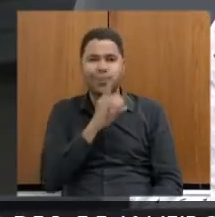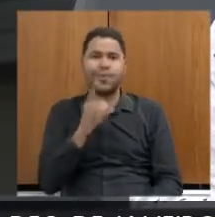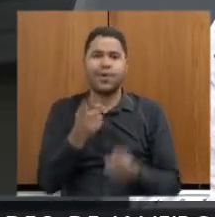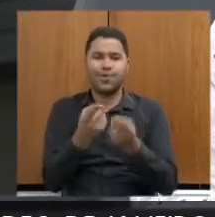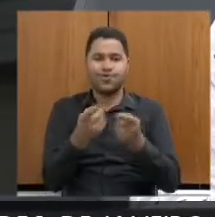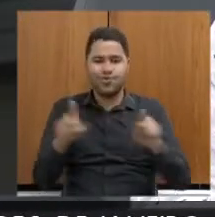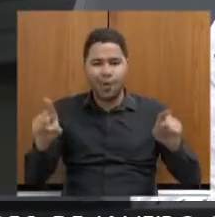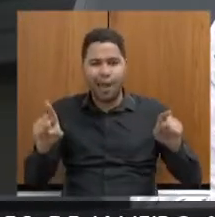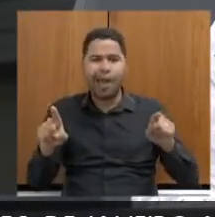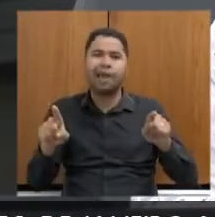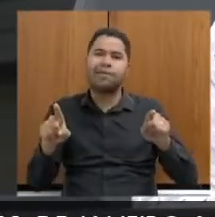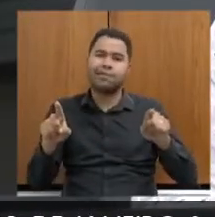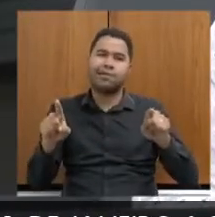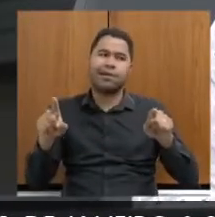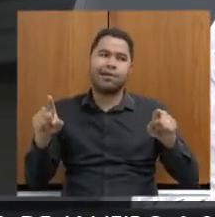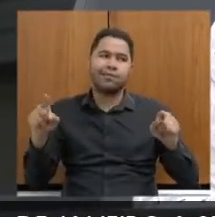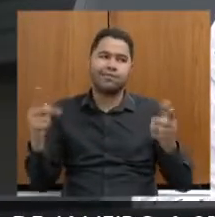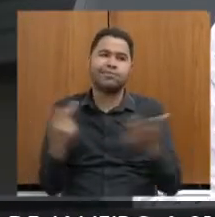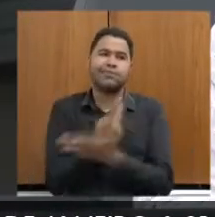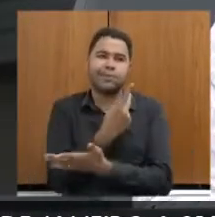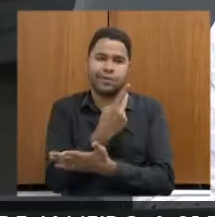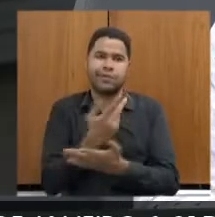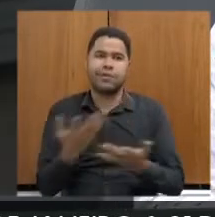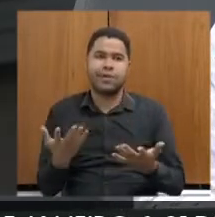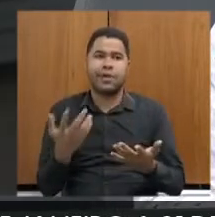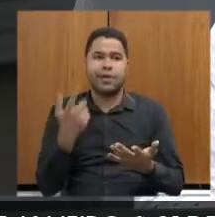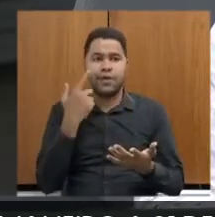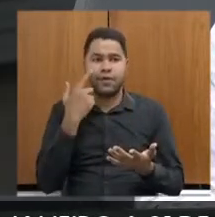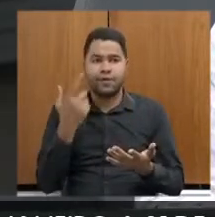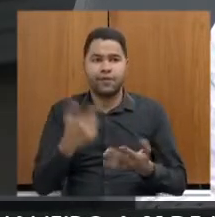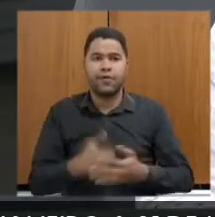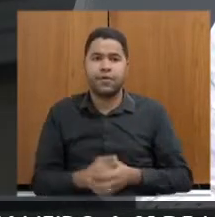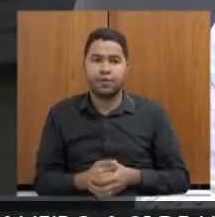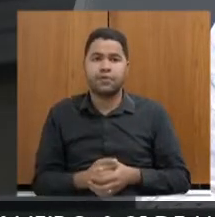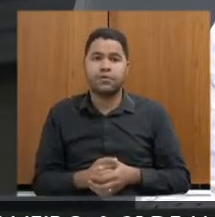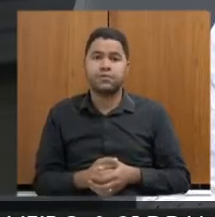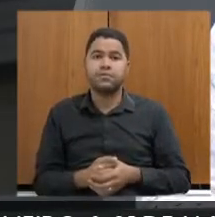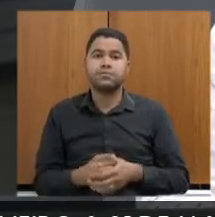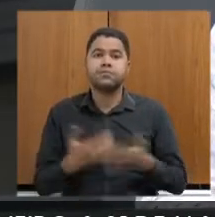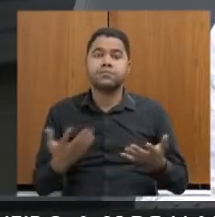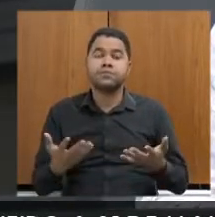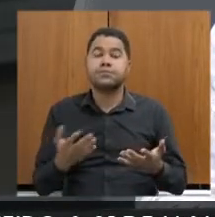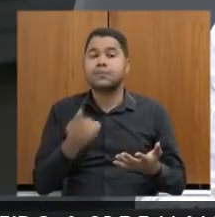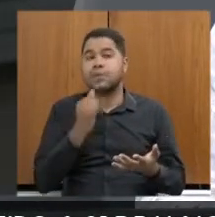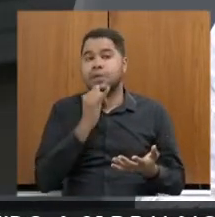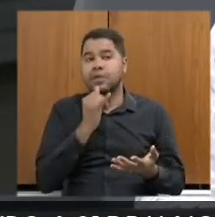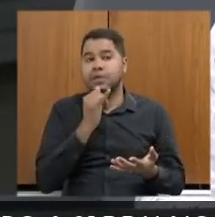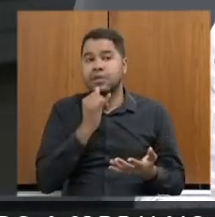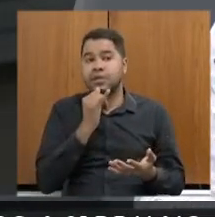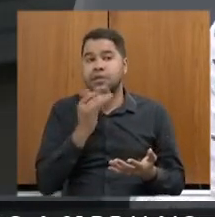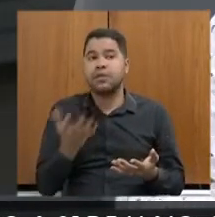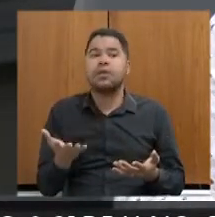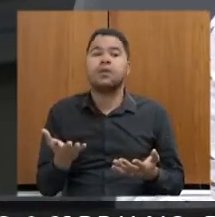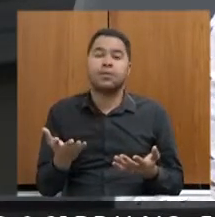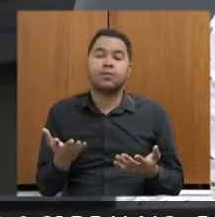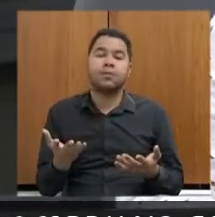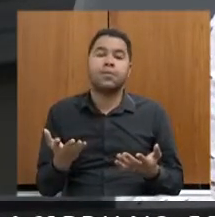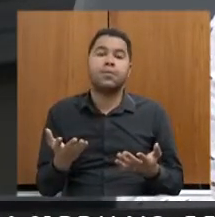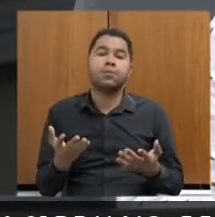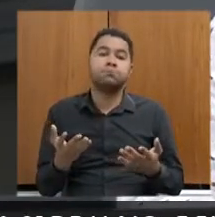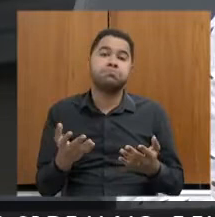churrasco e outras formas você tem que colocar no ambulância da quatro horas ou de avião que nem sempre tem o avião